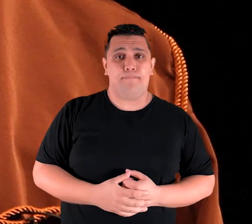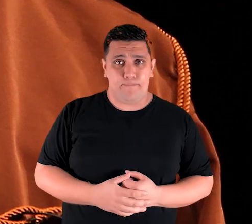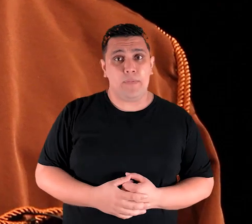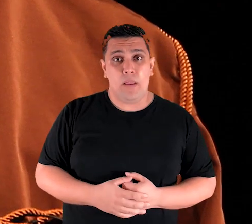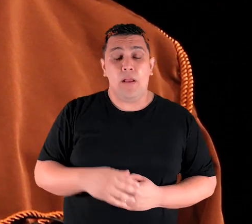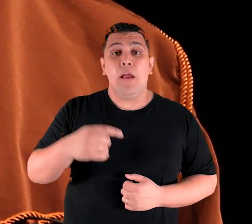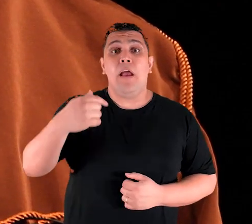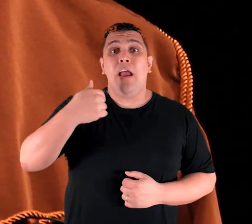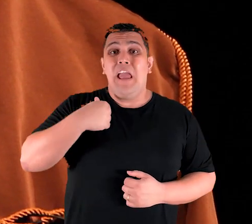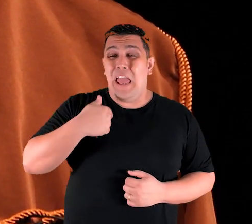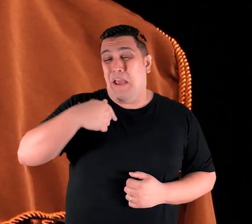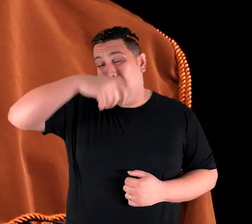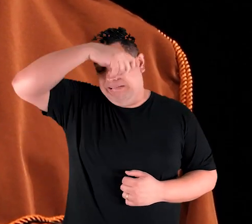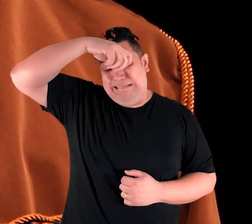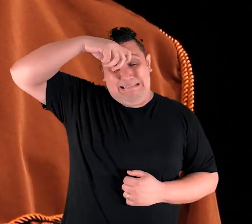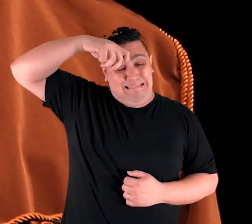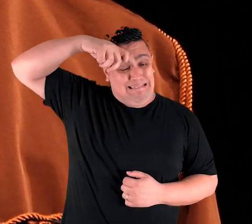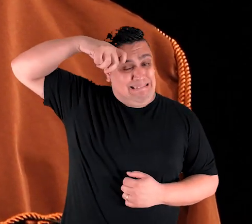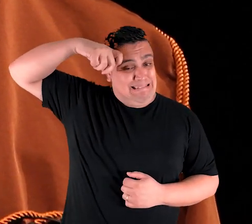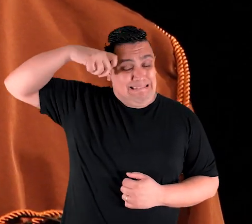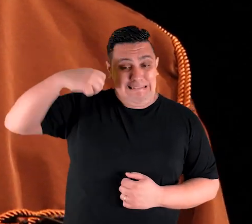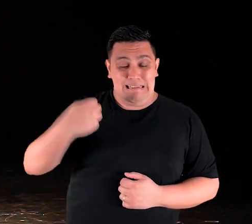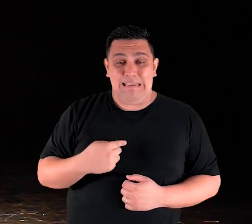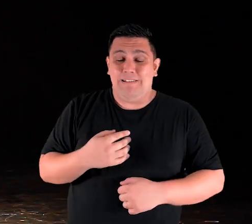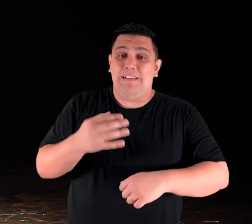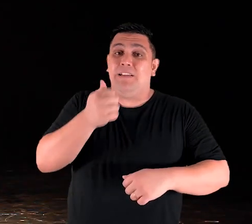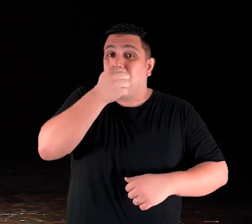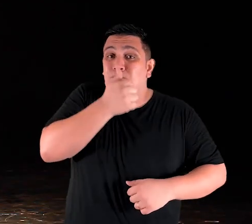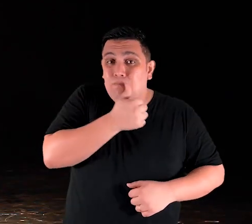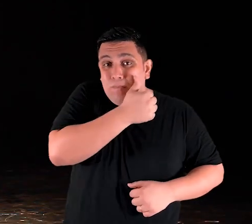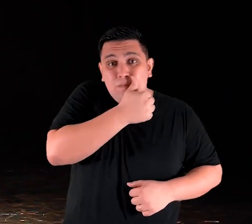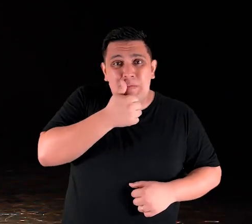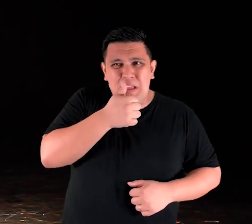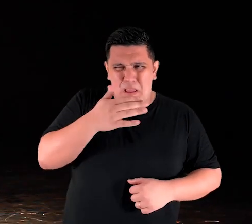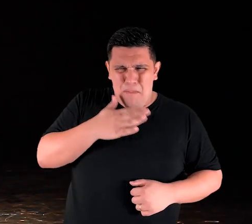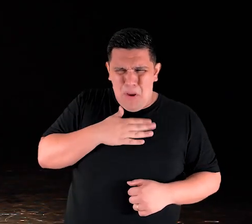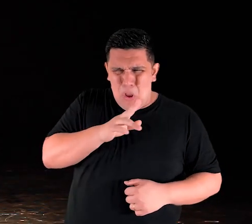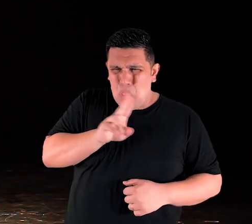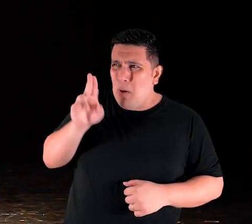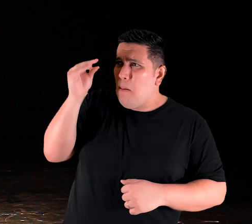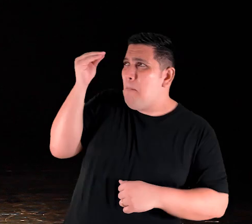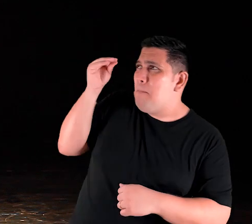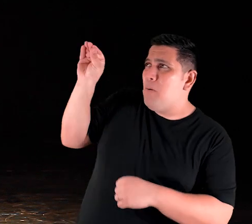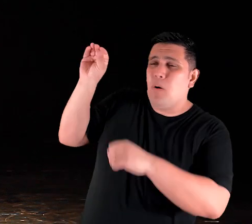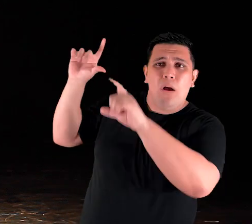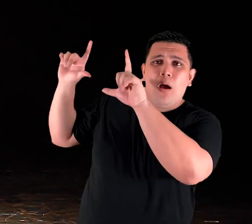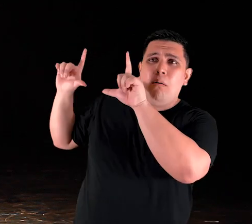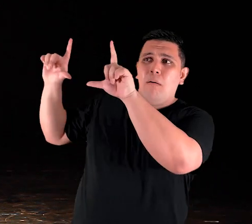Depois de tanto suor e sacrifício, colocam o meu nome numa placa,